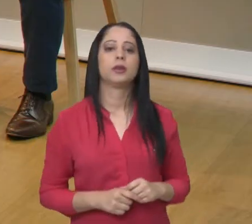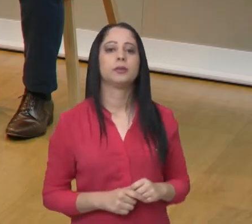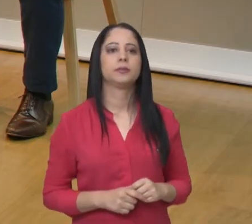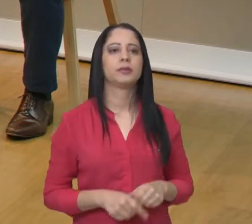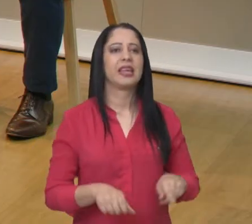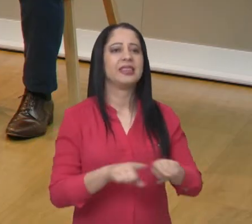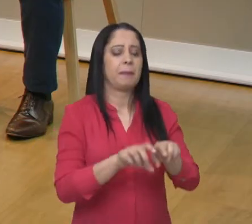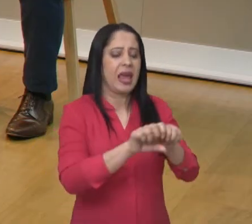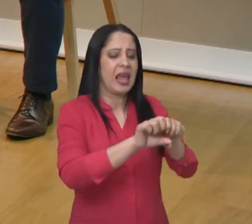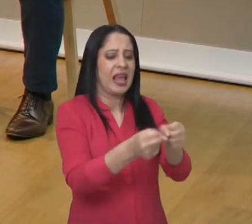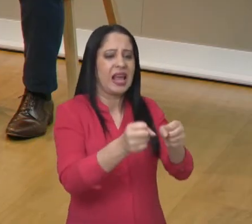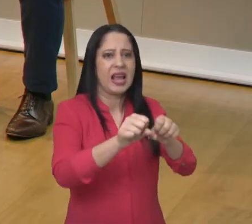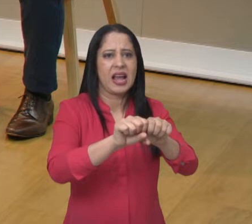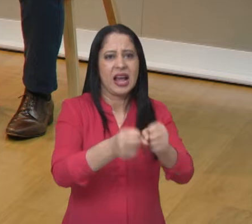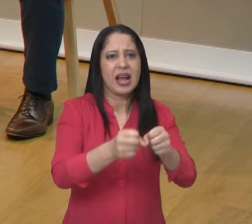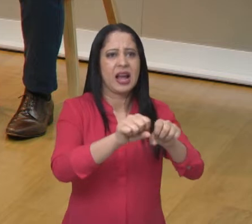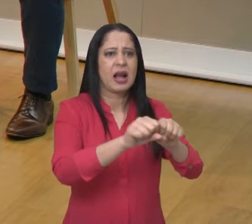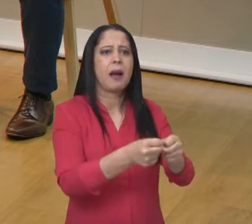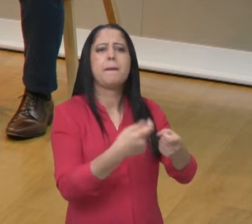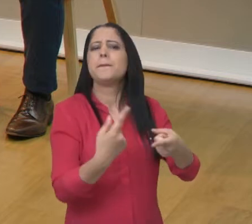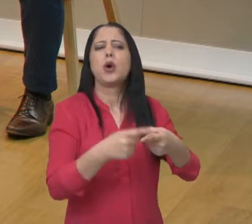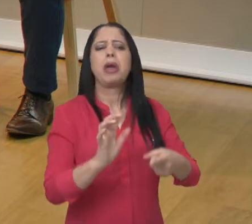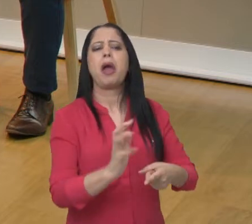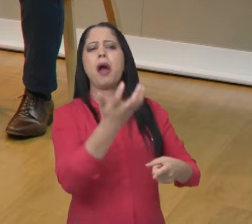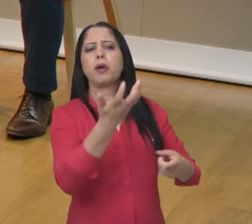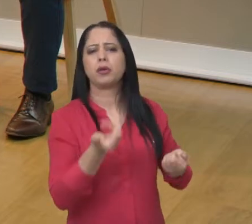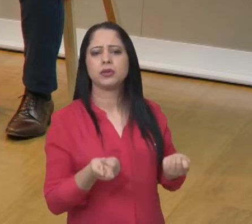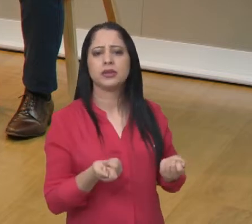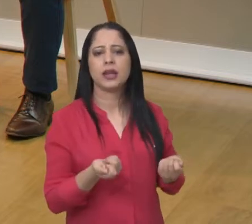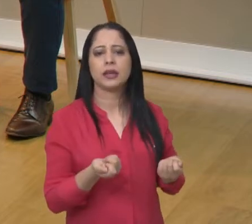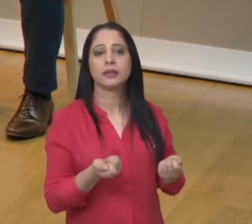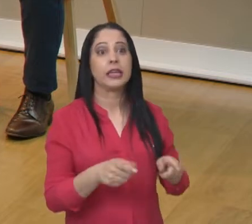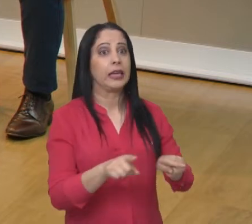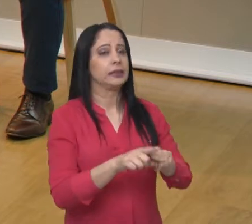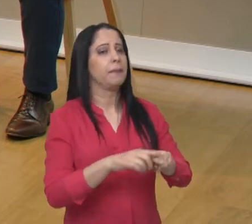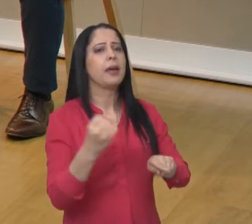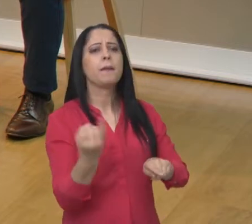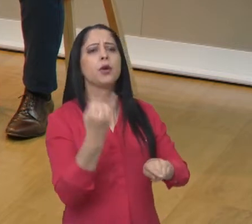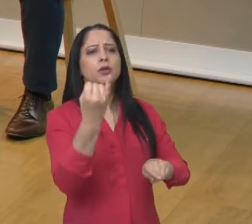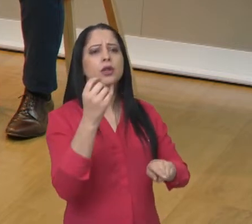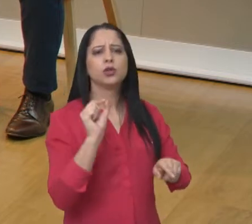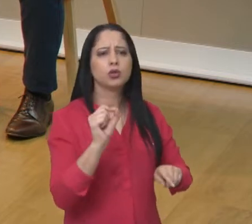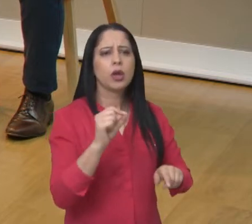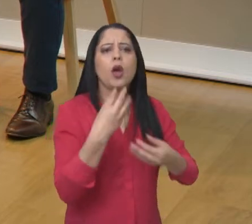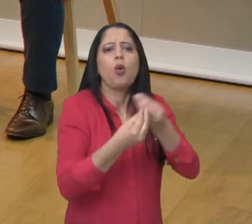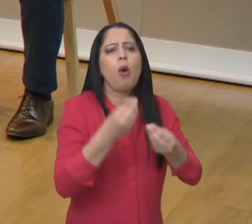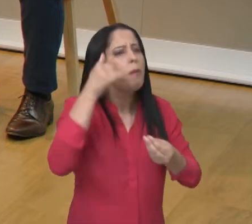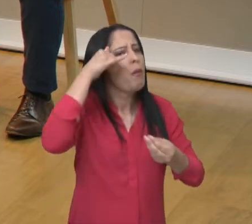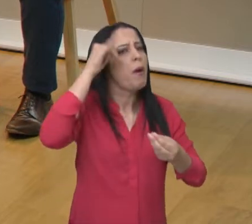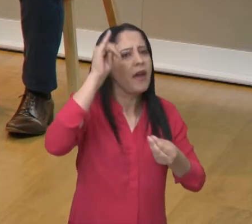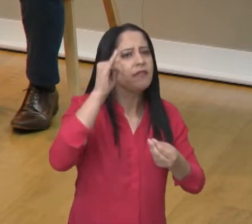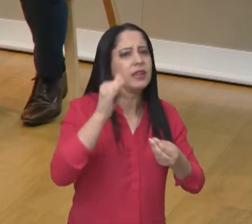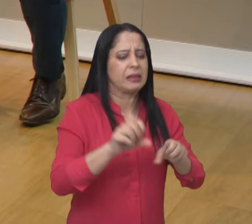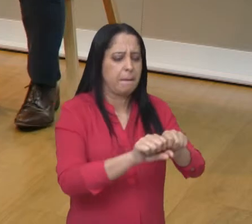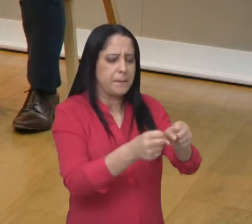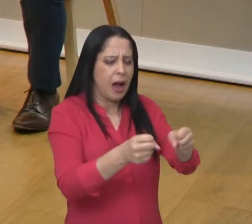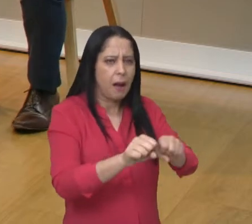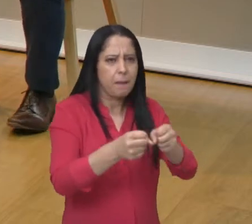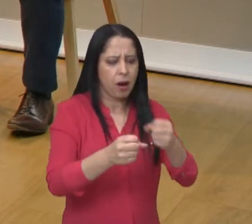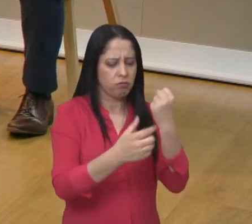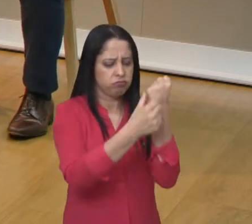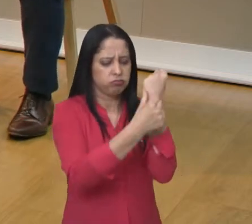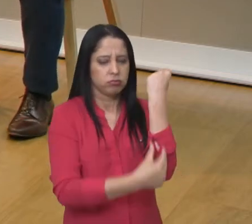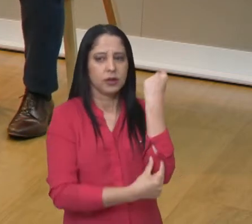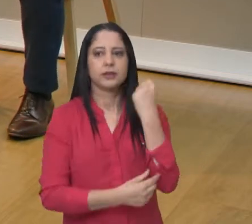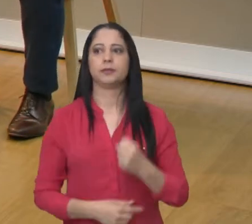na coluna? O que provoca, né? E o que também mais importante do que o que provoca é o que pode evitar essas fraturas. Isso. Existem